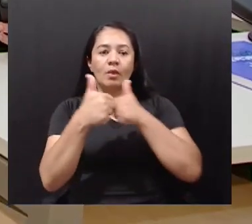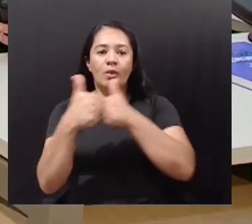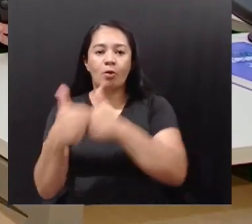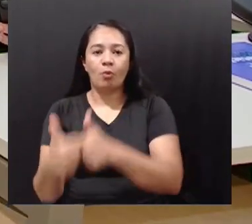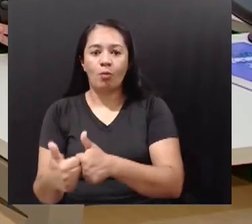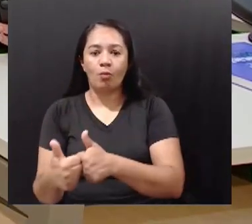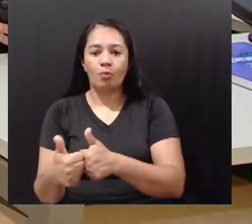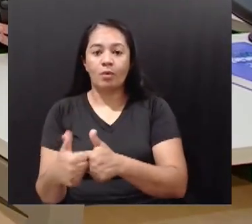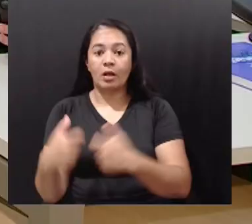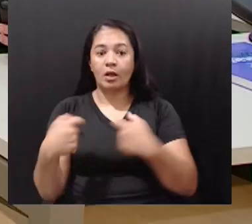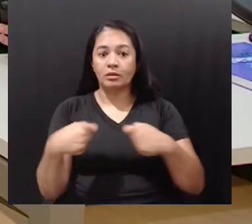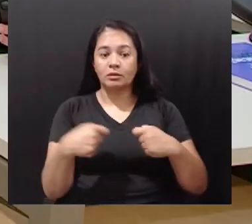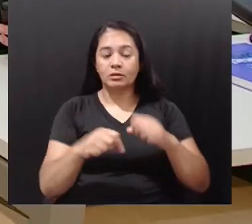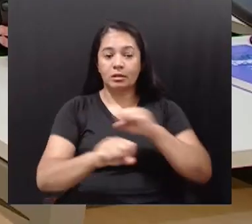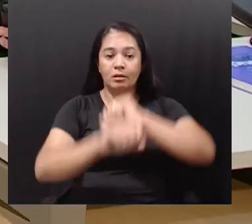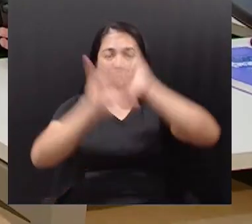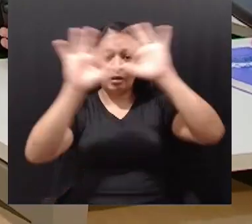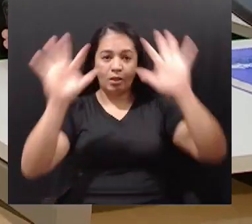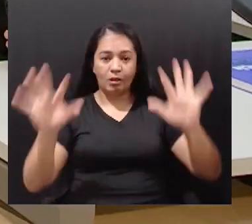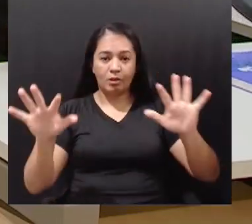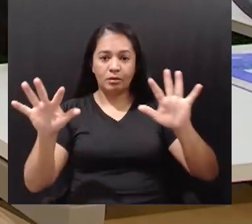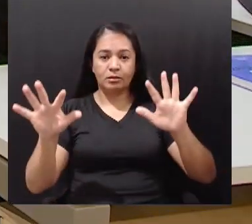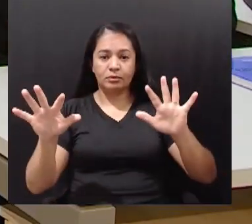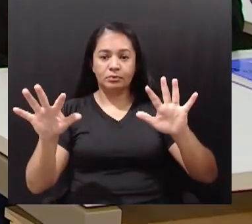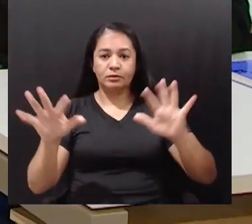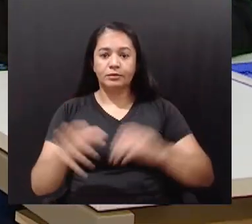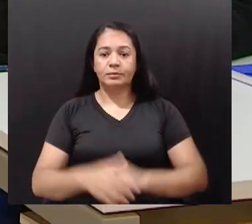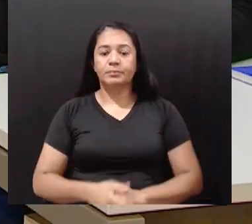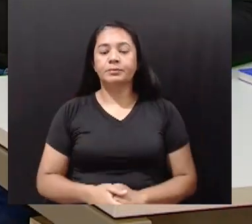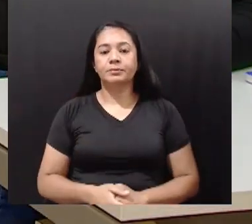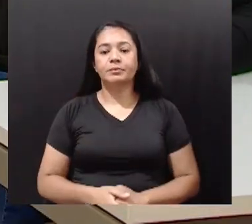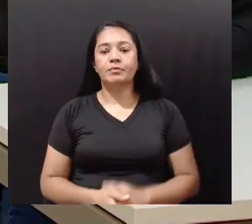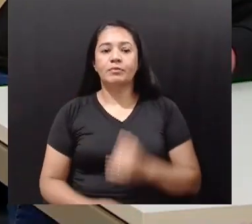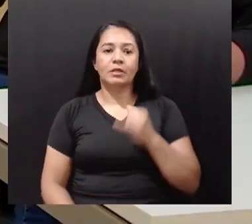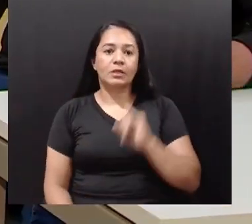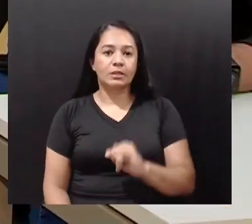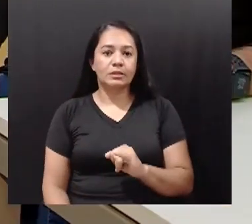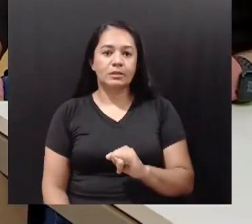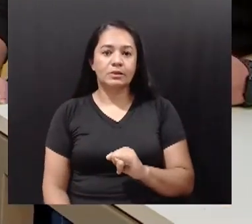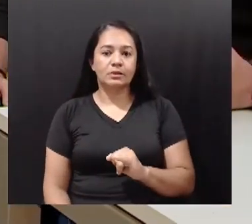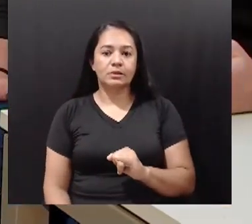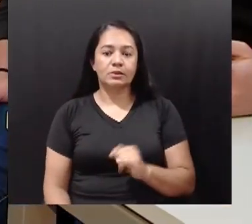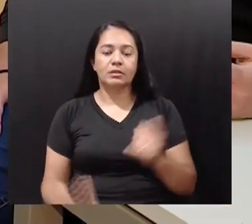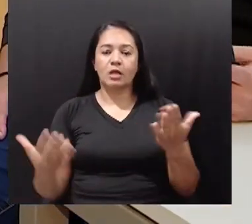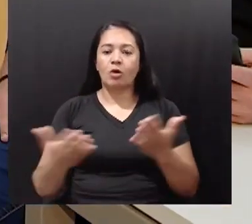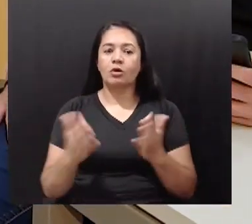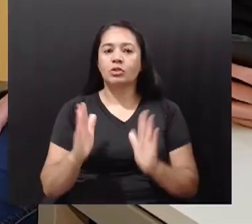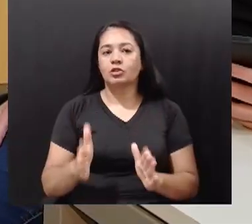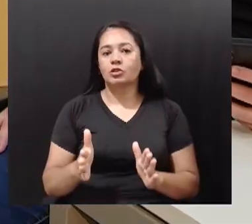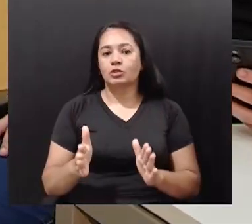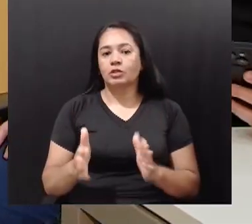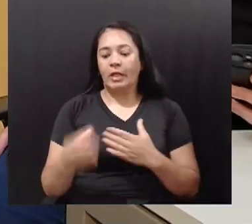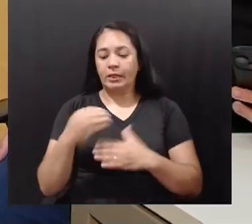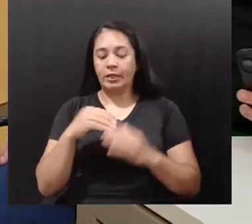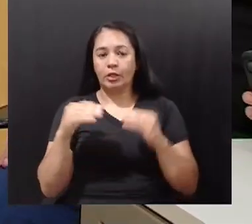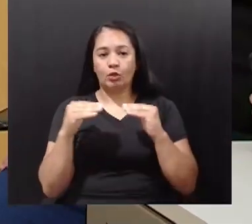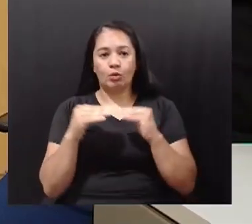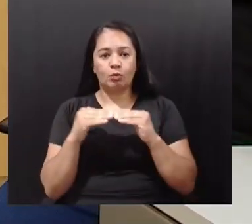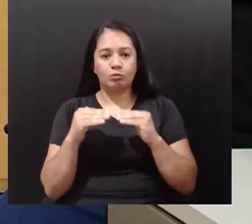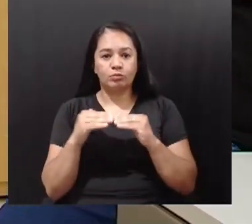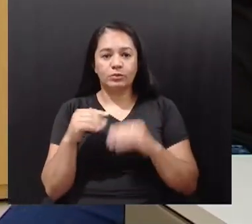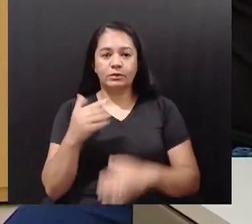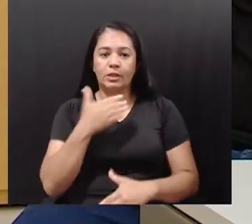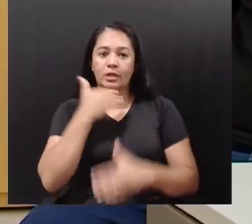da transparência, né, o portal Transparência, se está atualizado, está dentro do que é esperado nas melhores